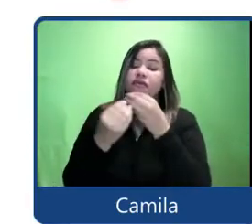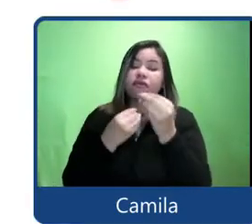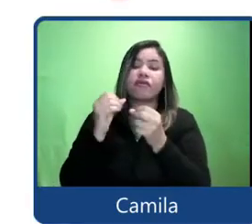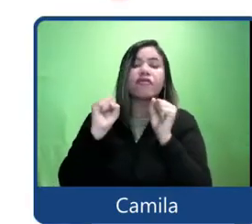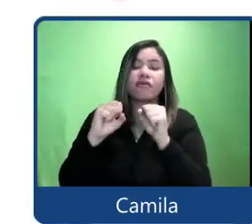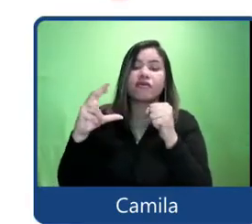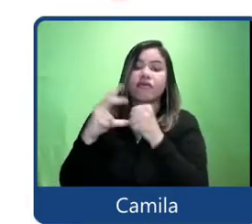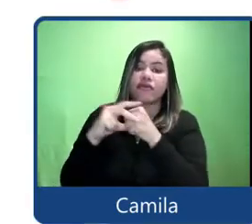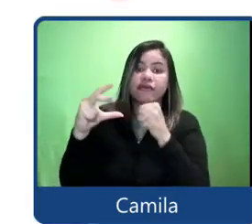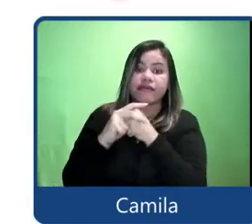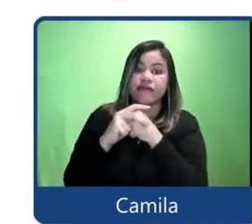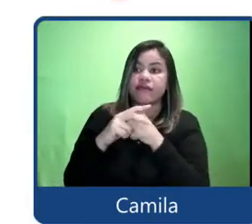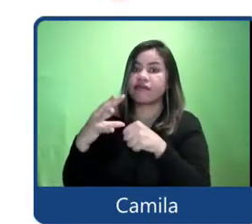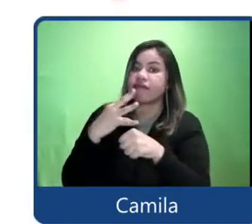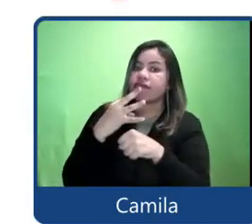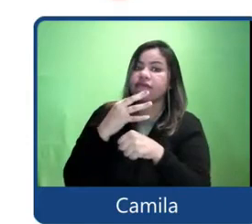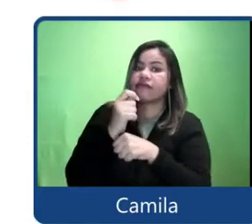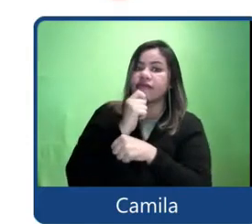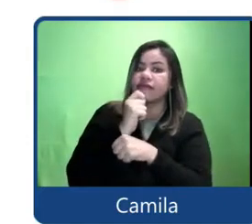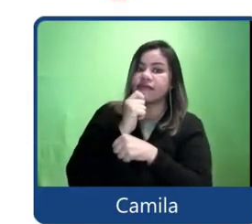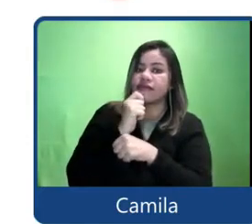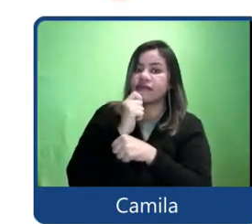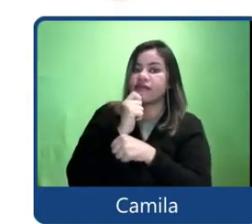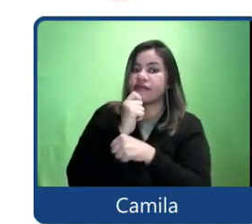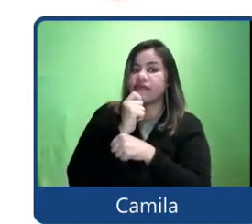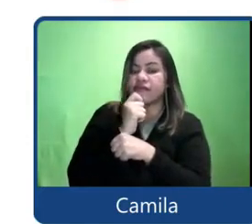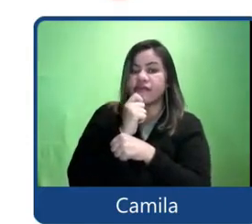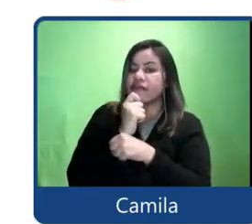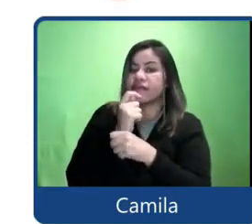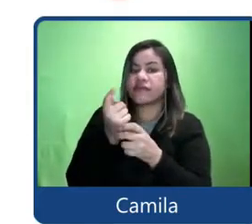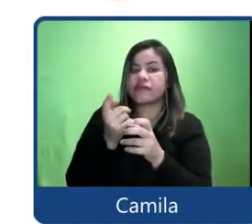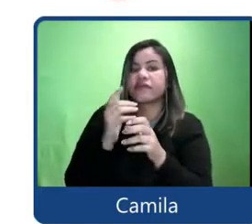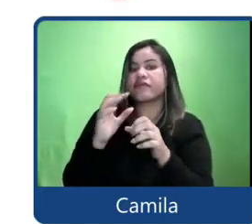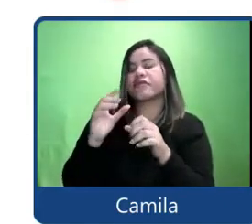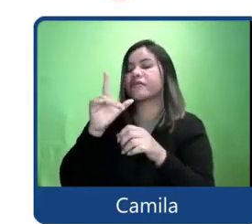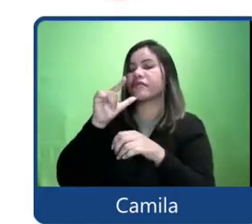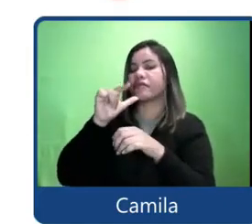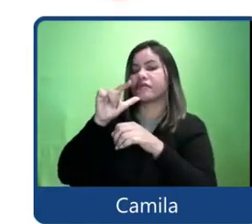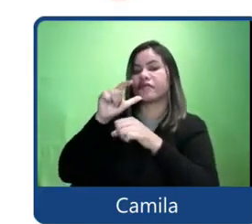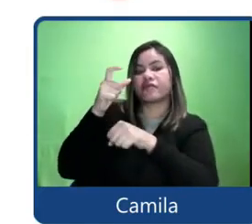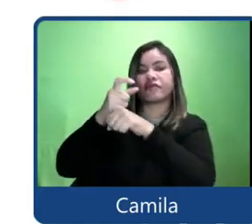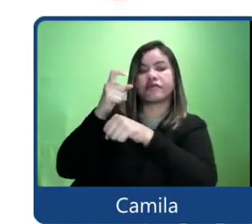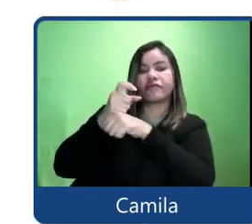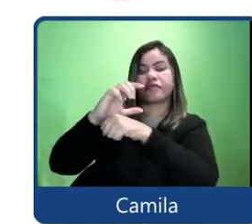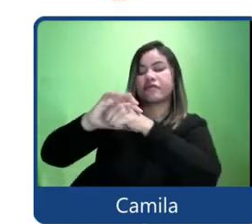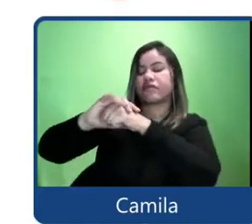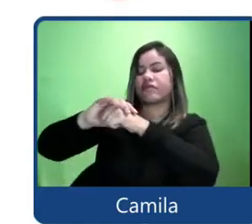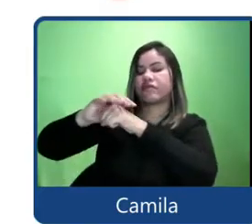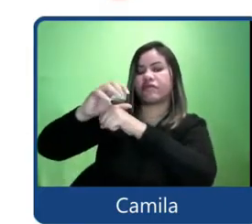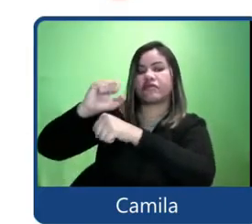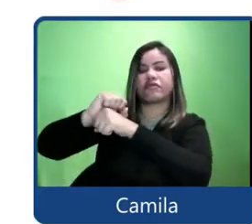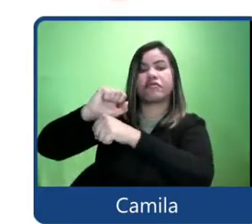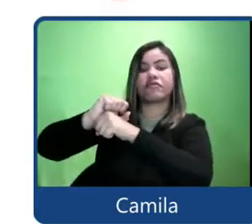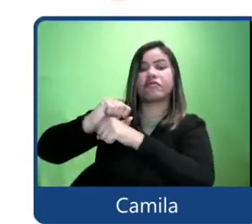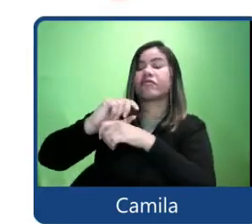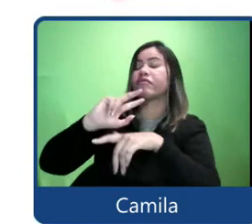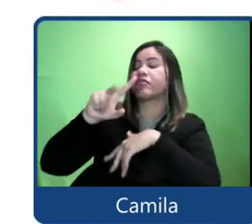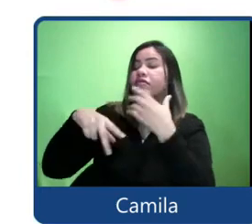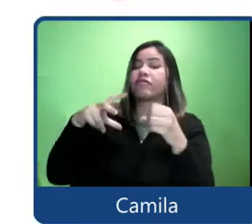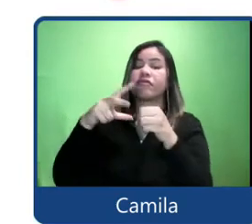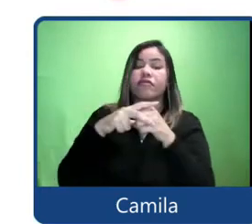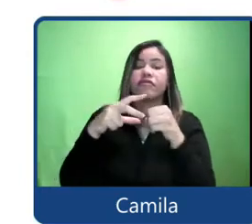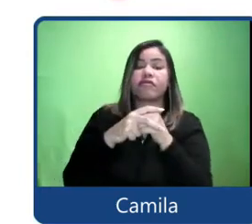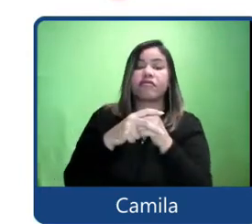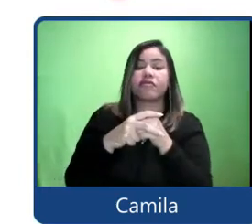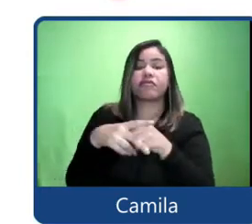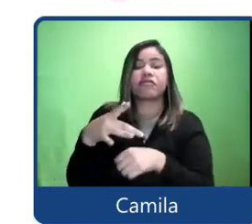e que estavam dormentes ali naquele gelo, e a gente não sabe qual é o efeito que esses vírus podem ter sobre a saúde humana,